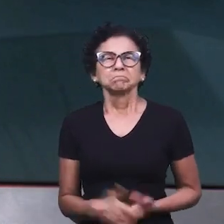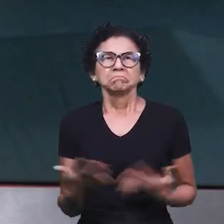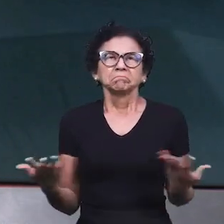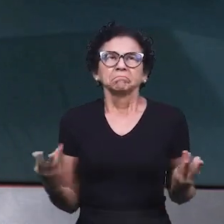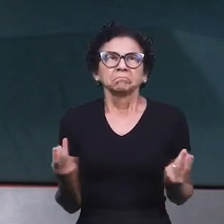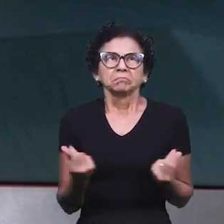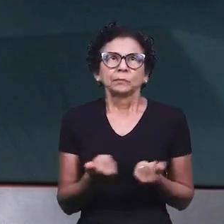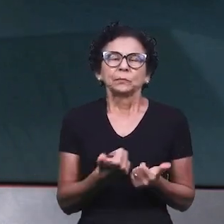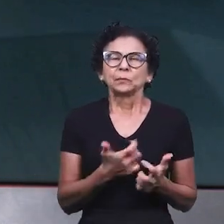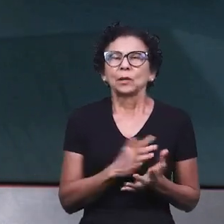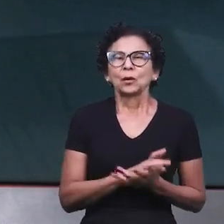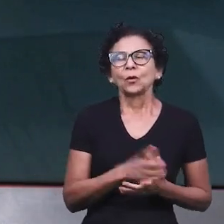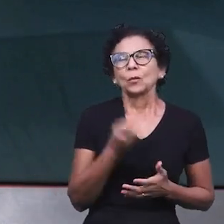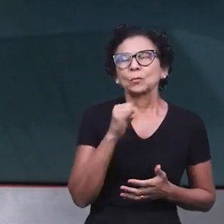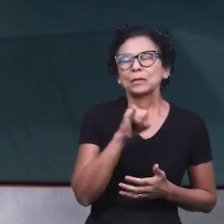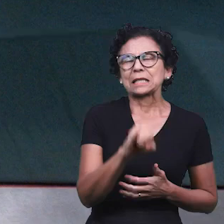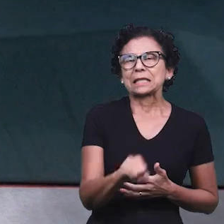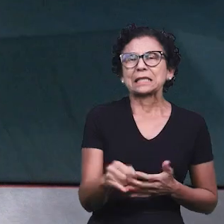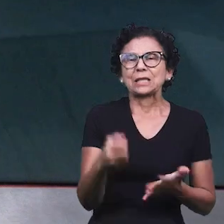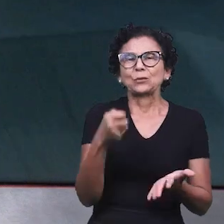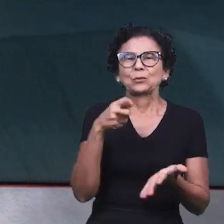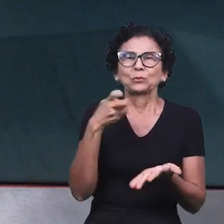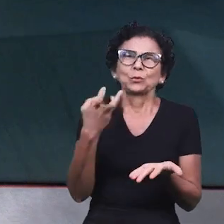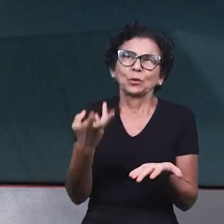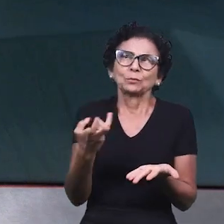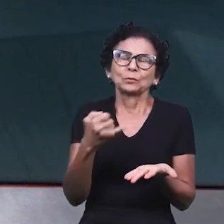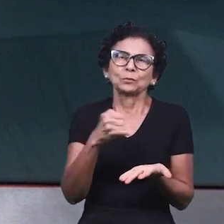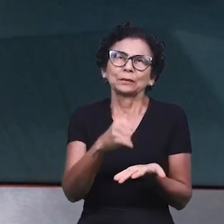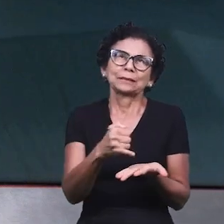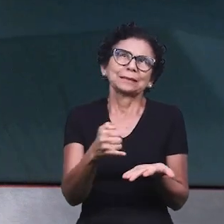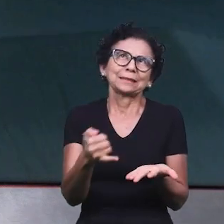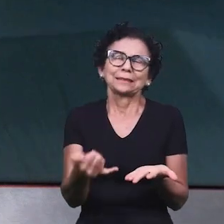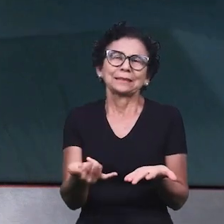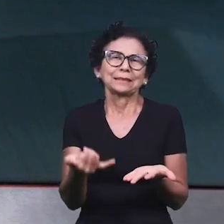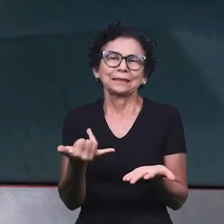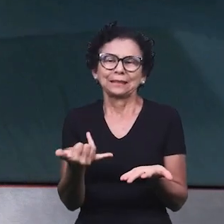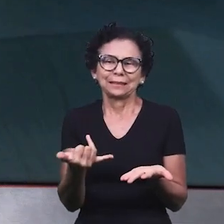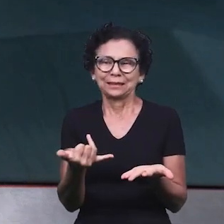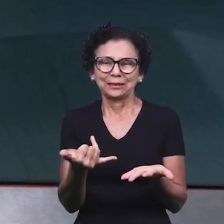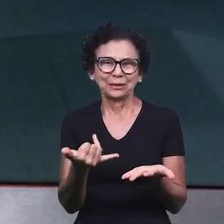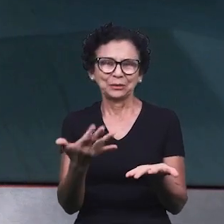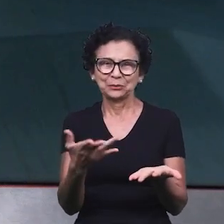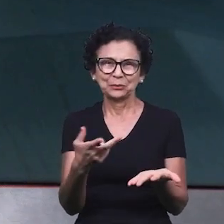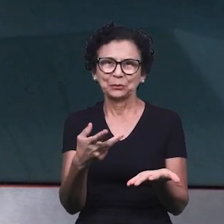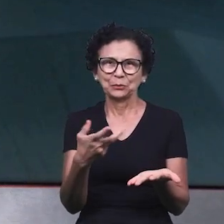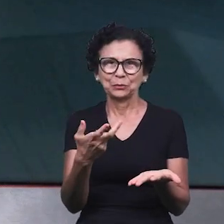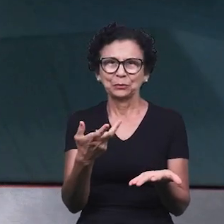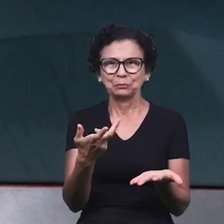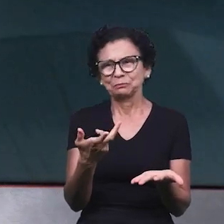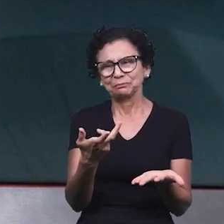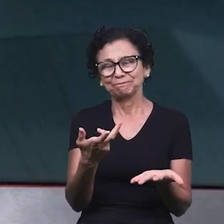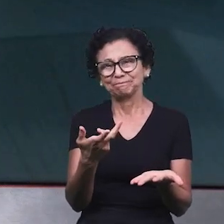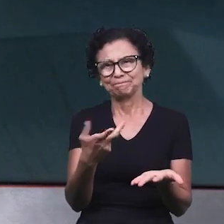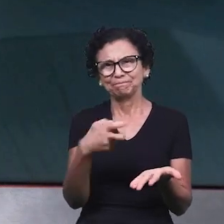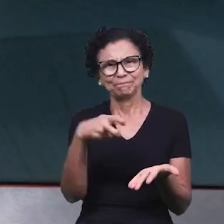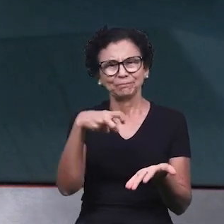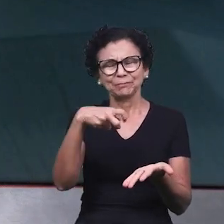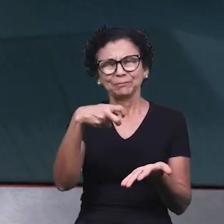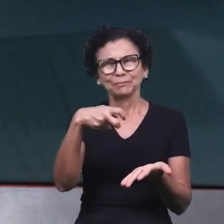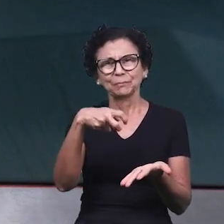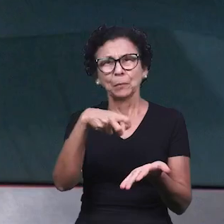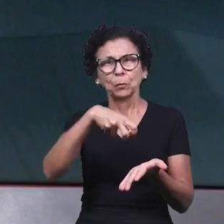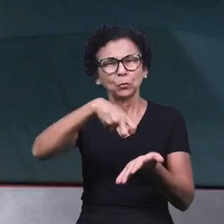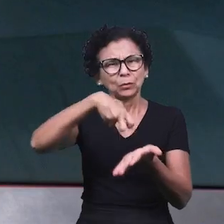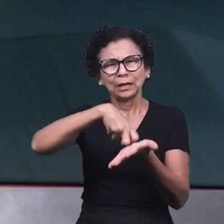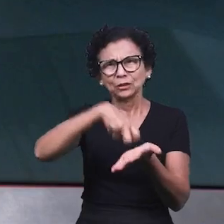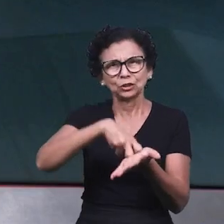digamos que uma punição, porque você não cumpriu o seu trato.